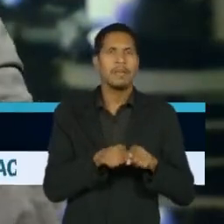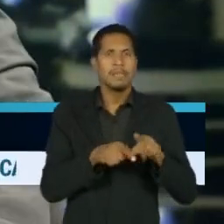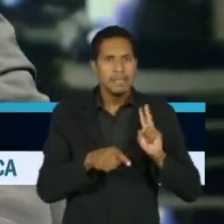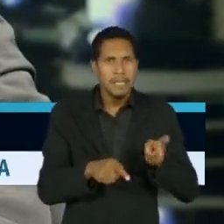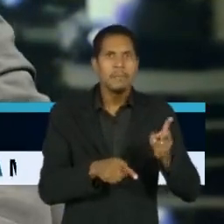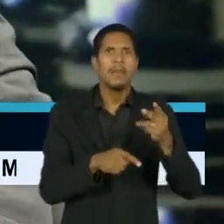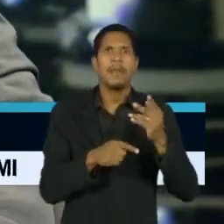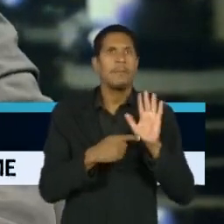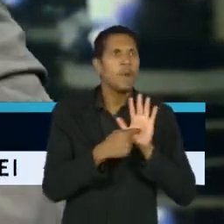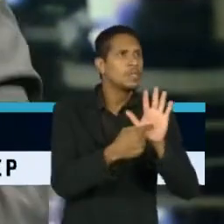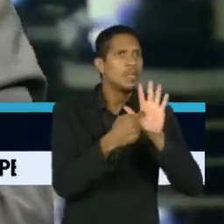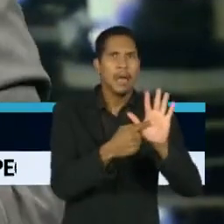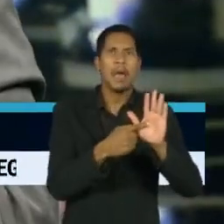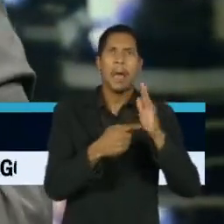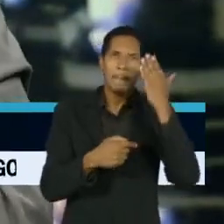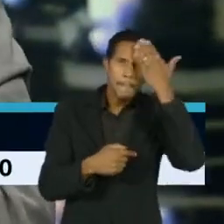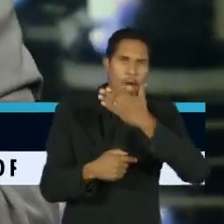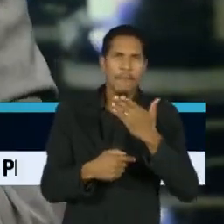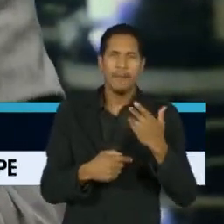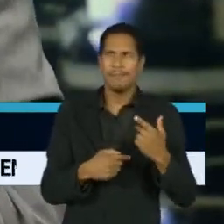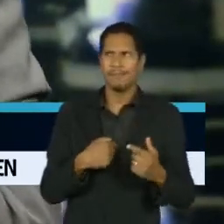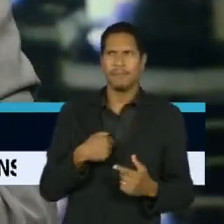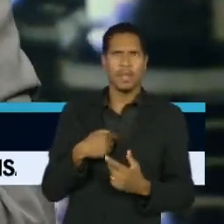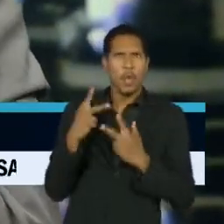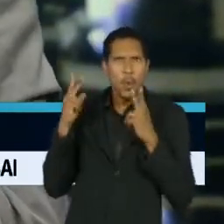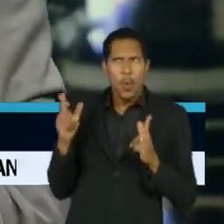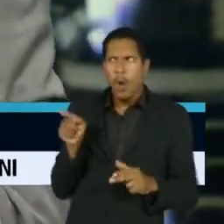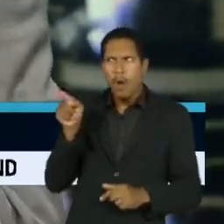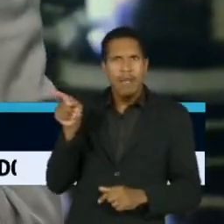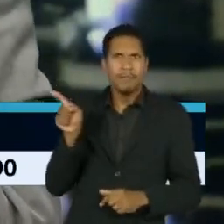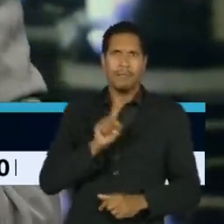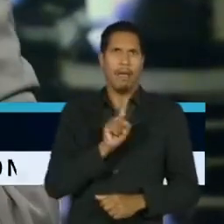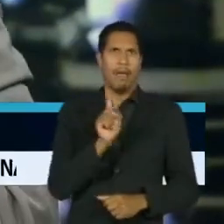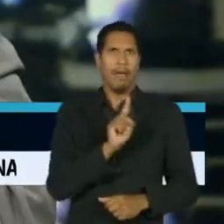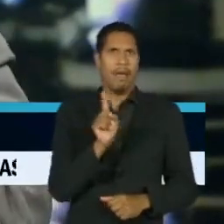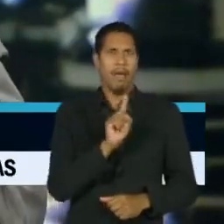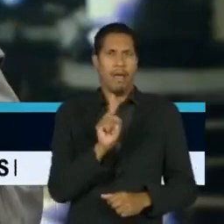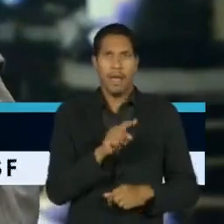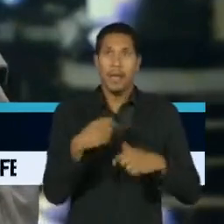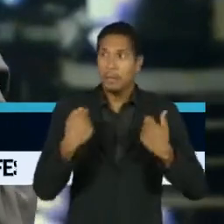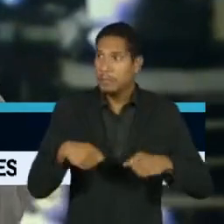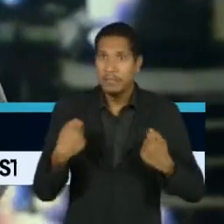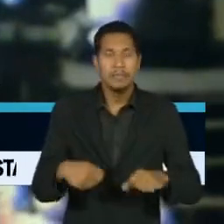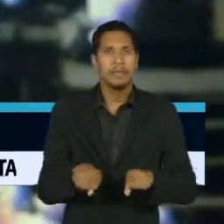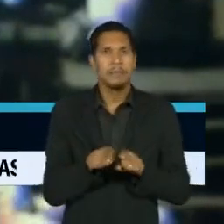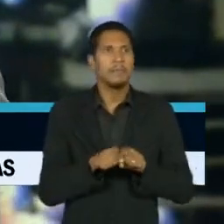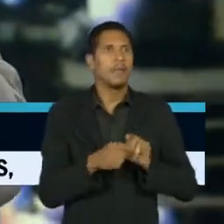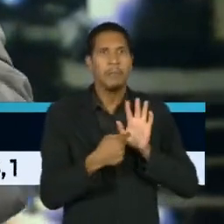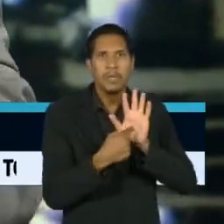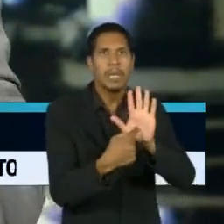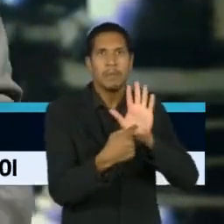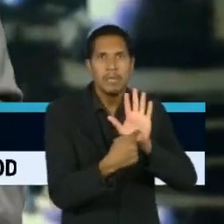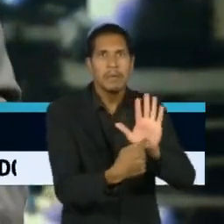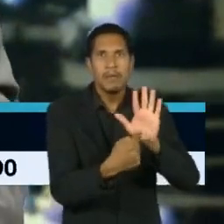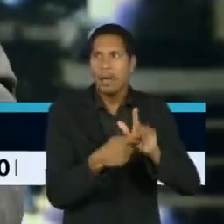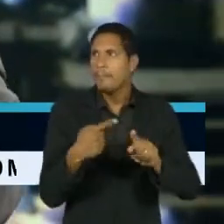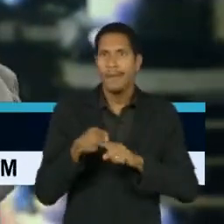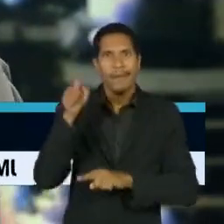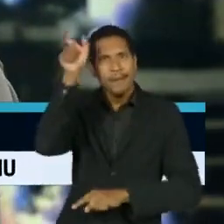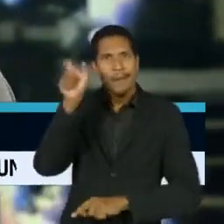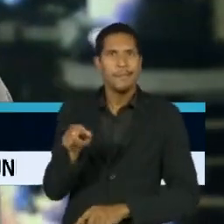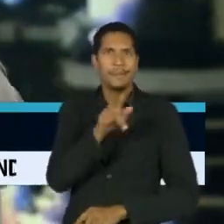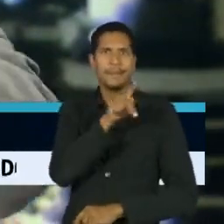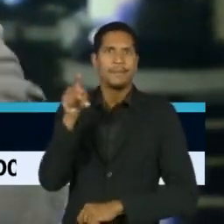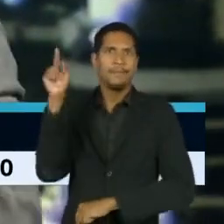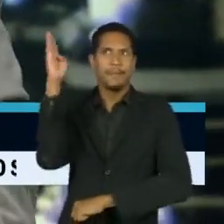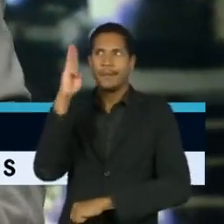em qualquer discussão É como se eu tivesse que fazer o tempo inteiro o contrário absoluto porque por causa da bolsonaro esse